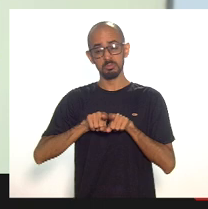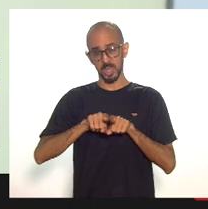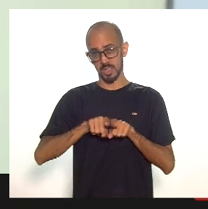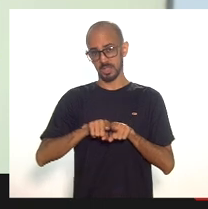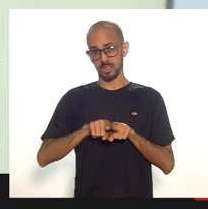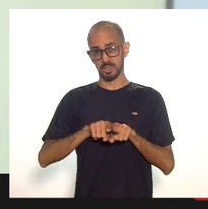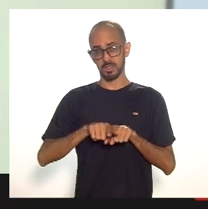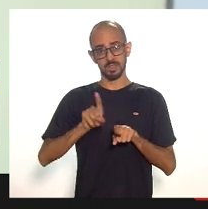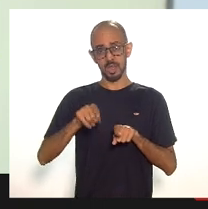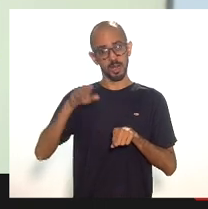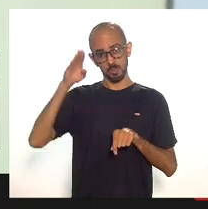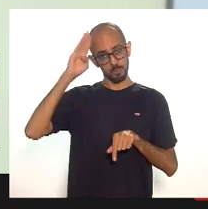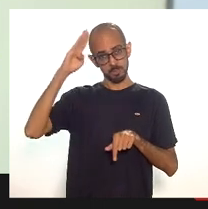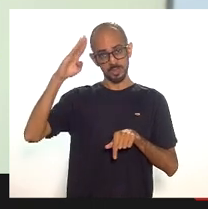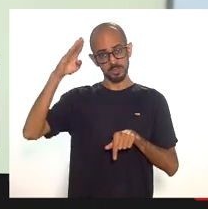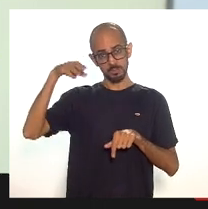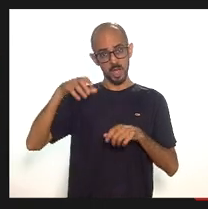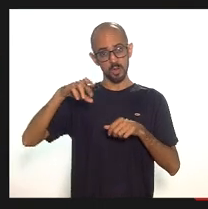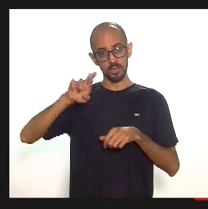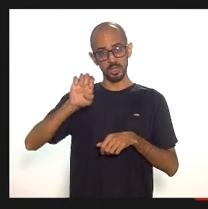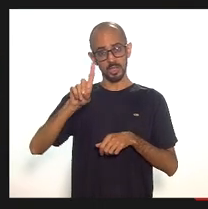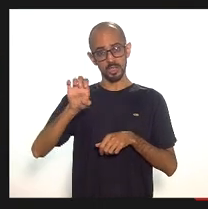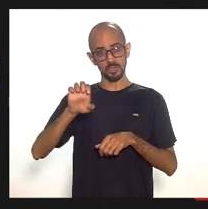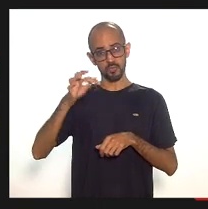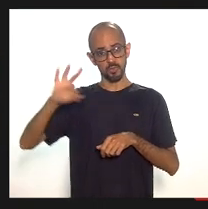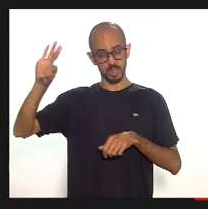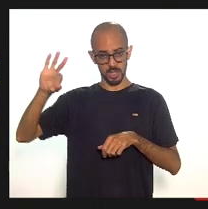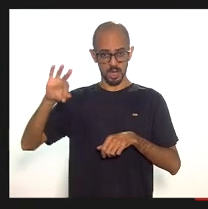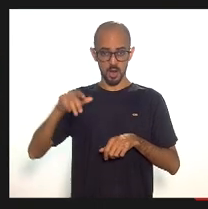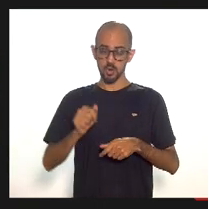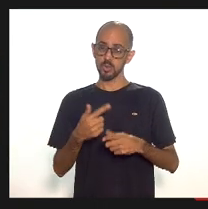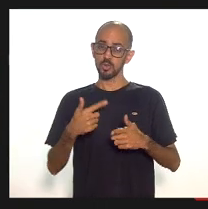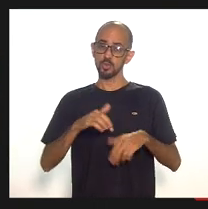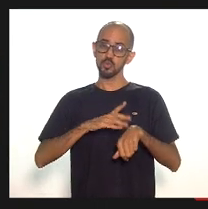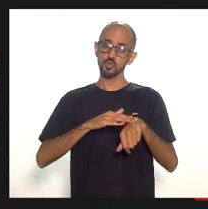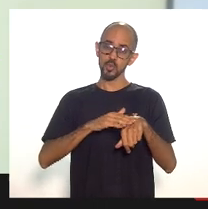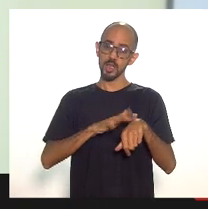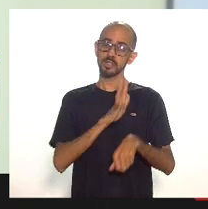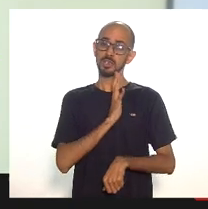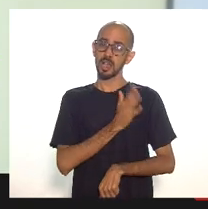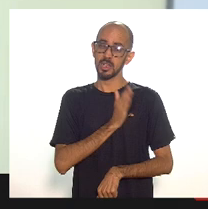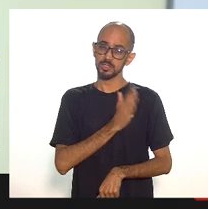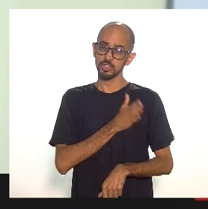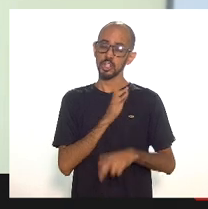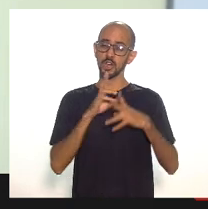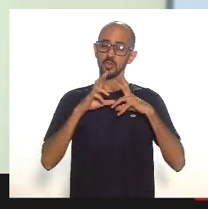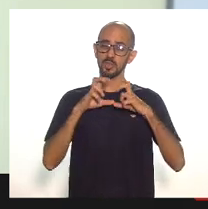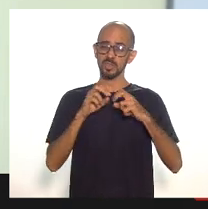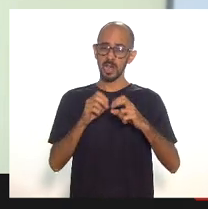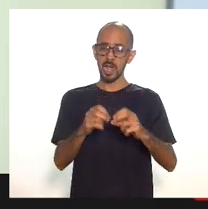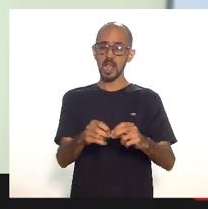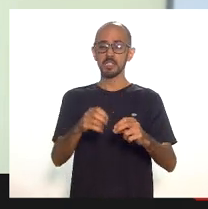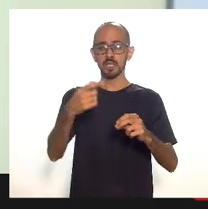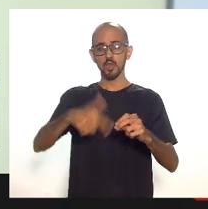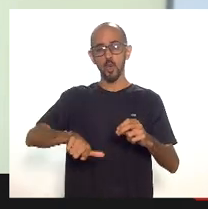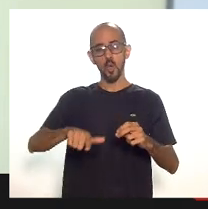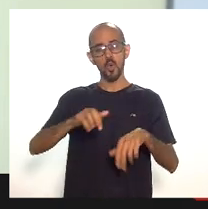destinação principal da rede federal. E os doentes cardíacos, oncológicos e demais doenças graves,